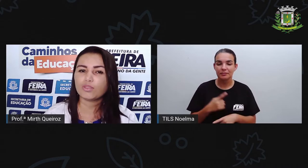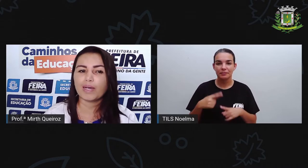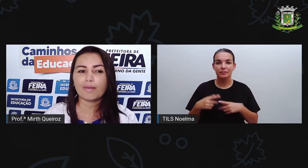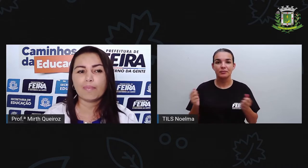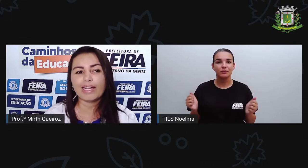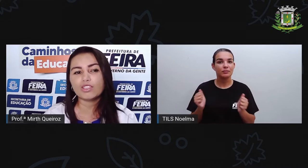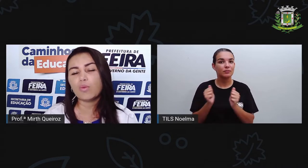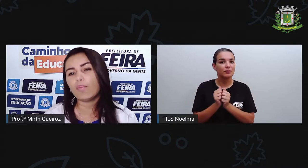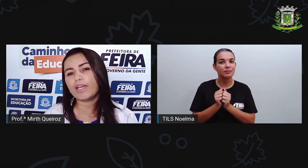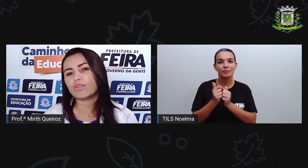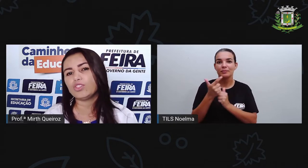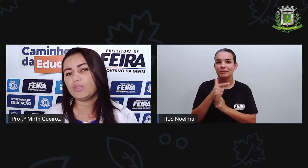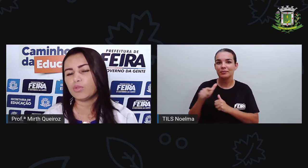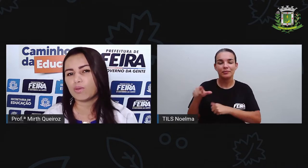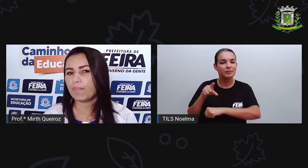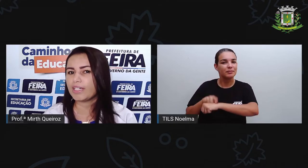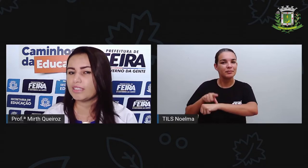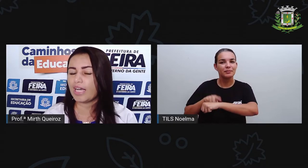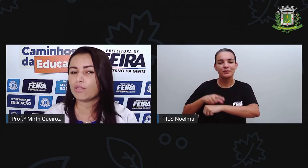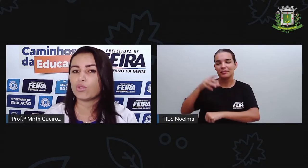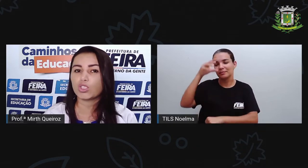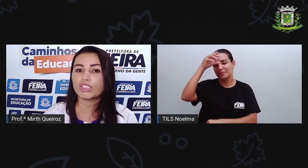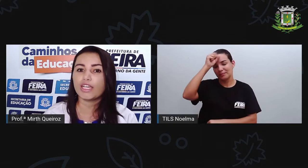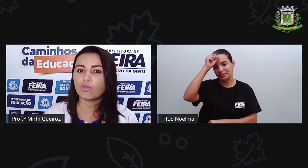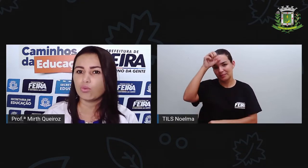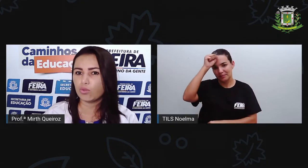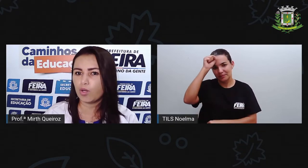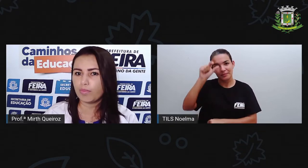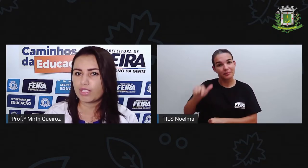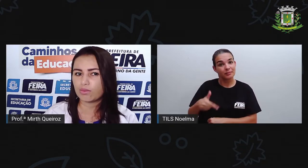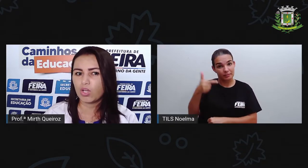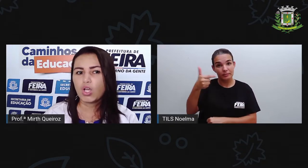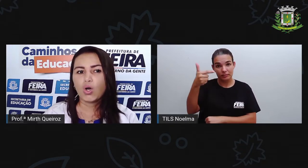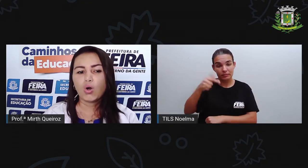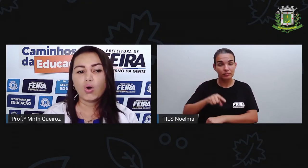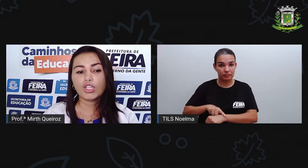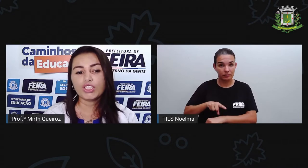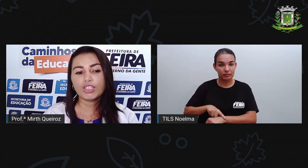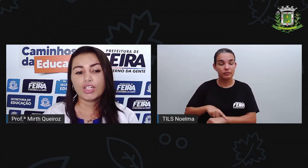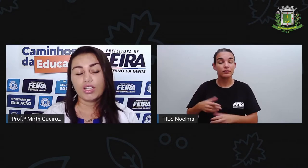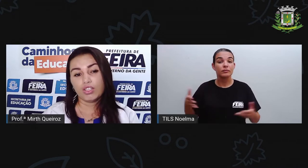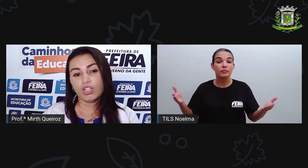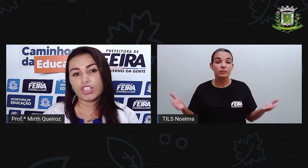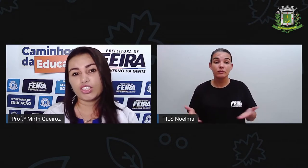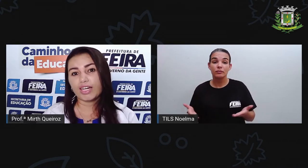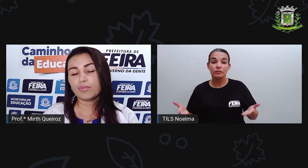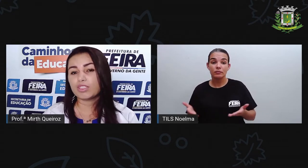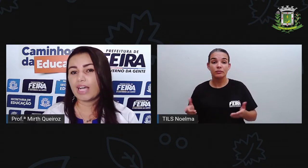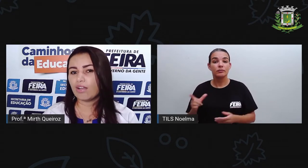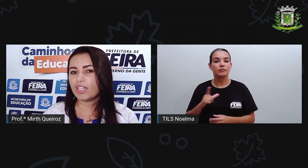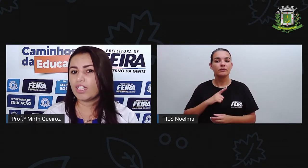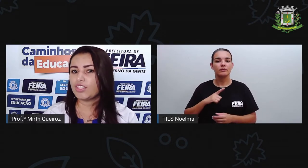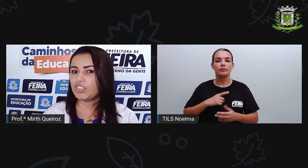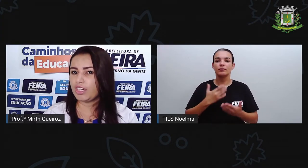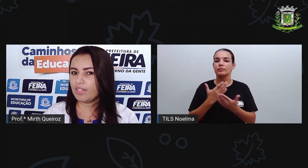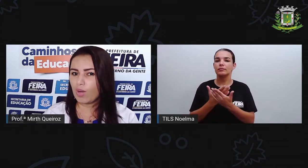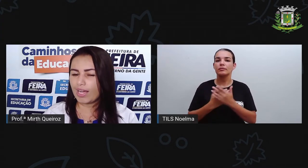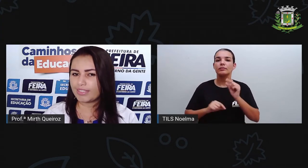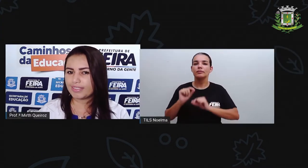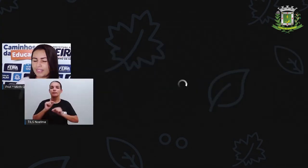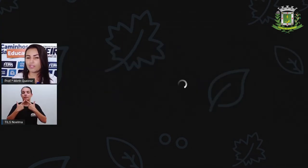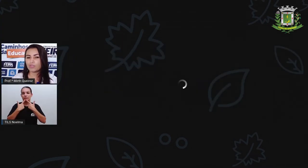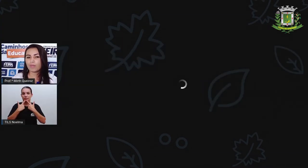reunidos para mais um momento de muito aprendizado, nosso segundo momento. Hoje, nós teremos aula de